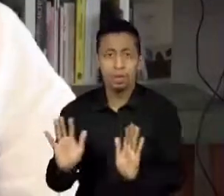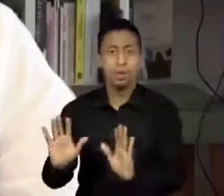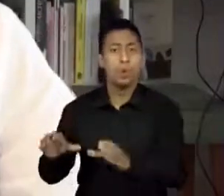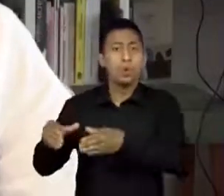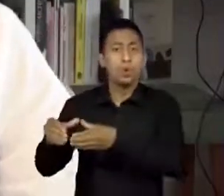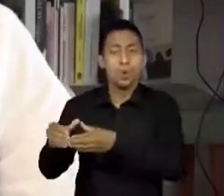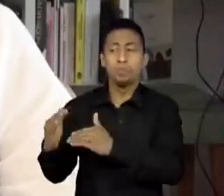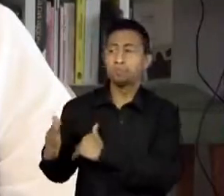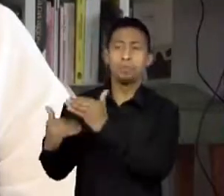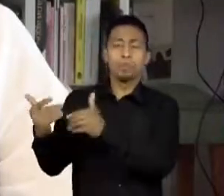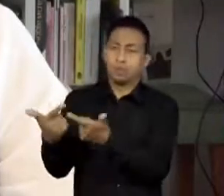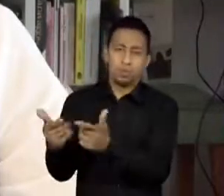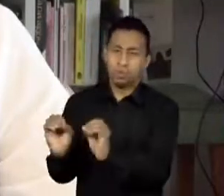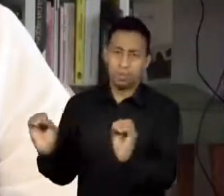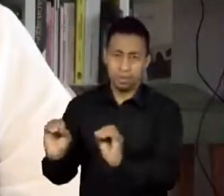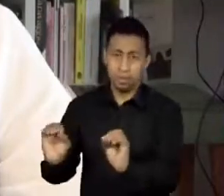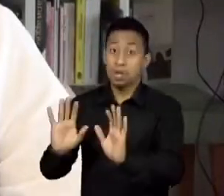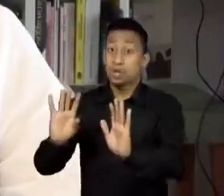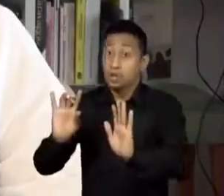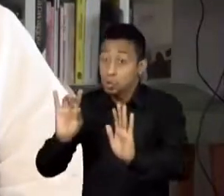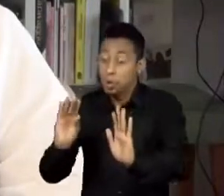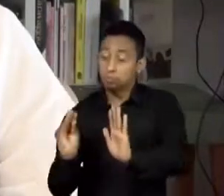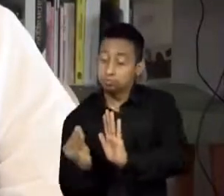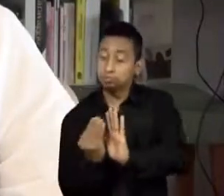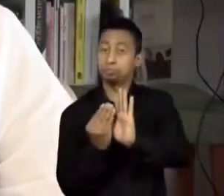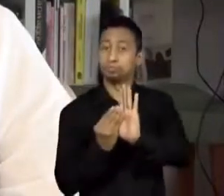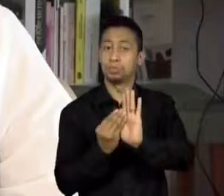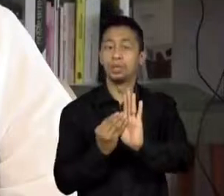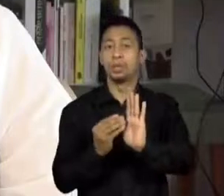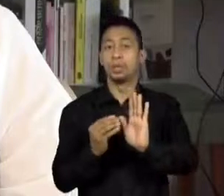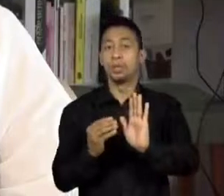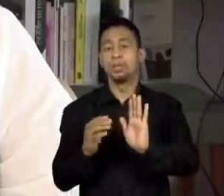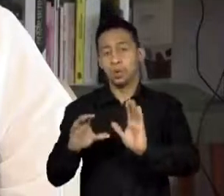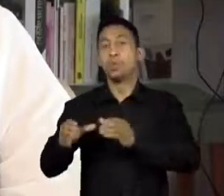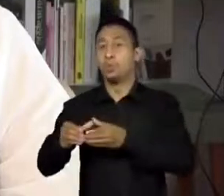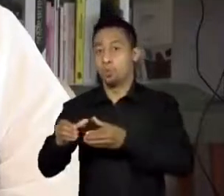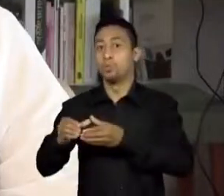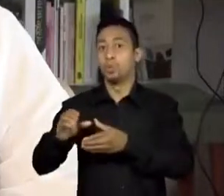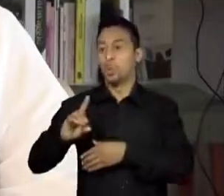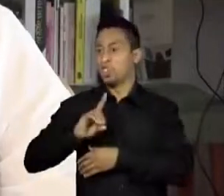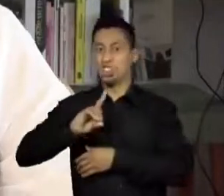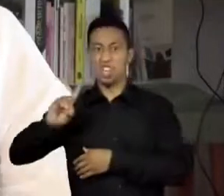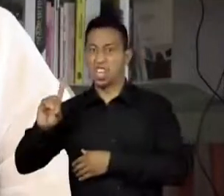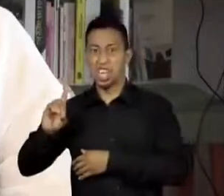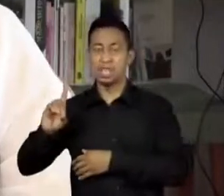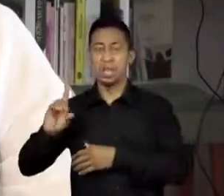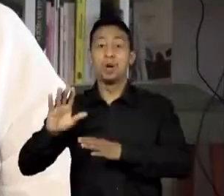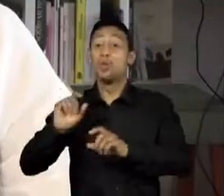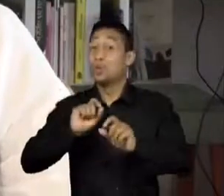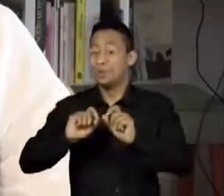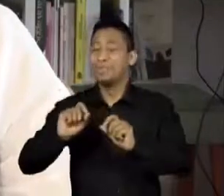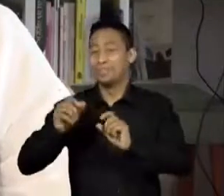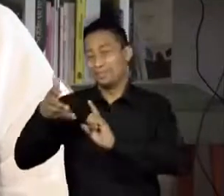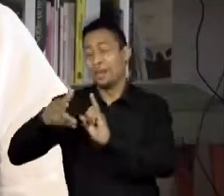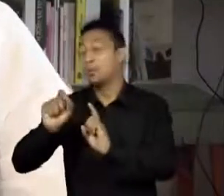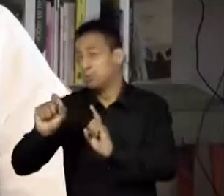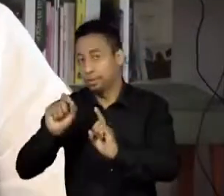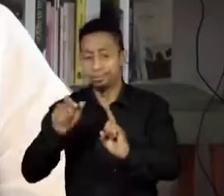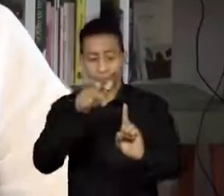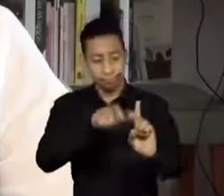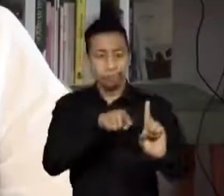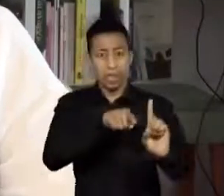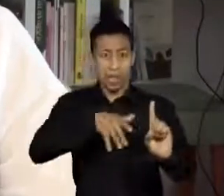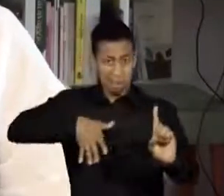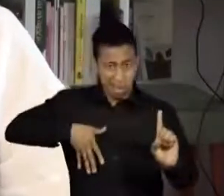Só existe uma palavra de ordem da extrema-direita que é bandido bom é bandido morto que é